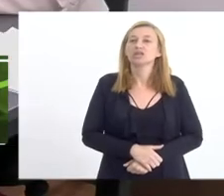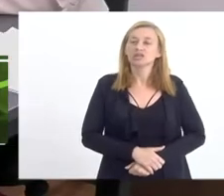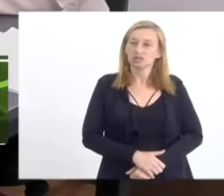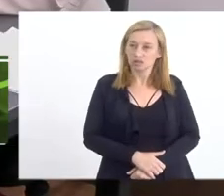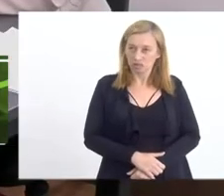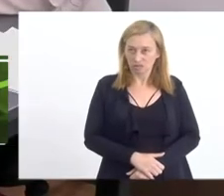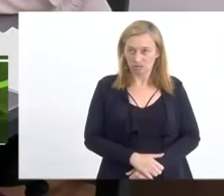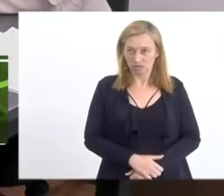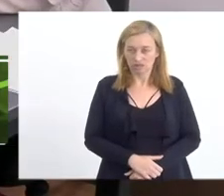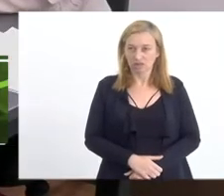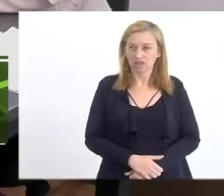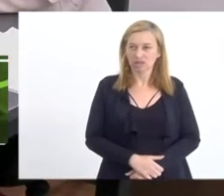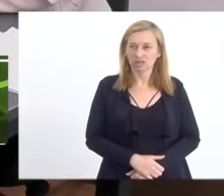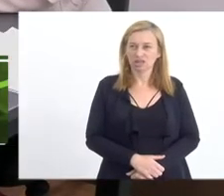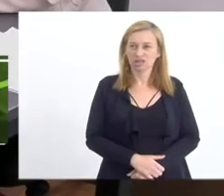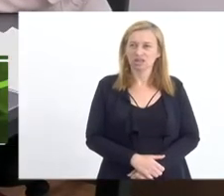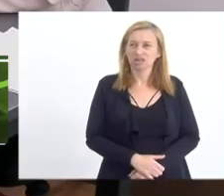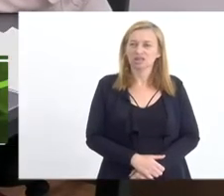Obrigado.